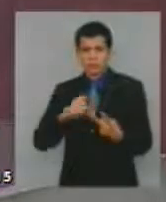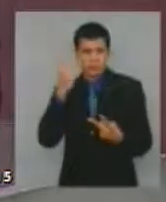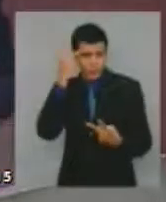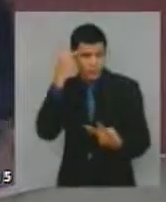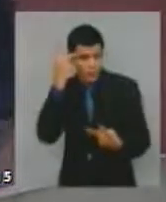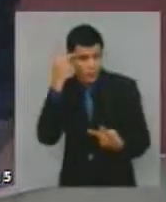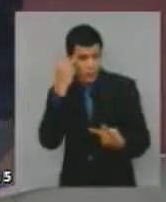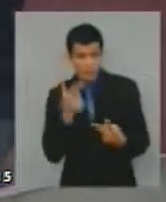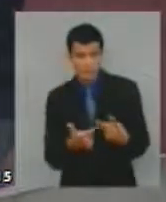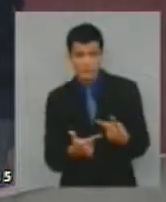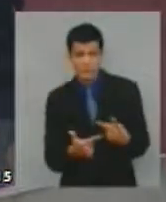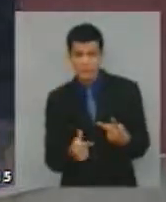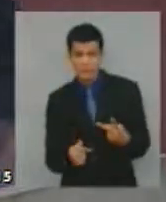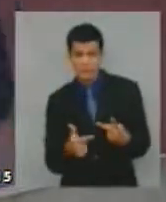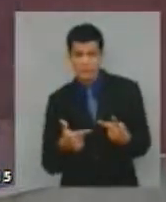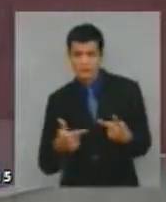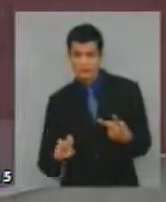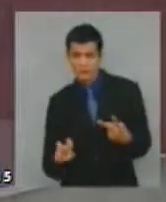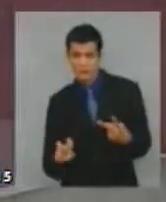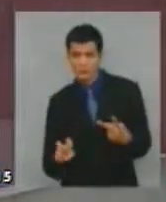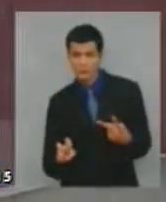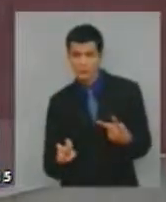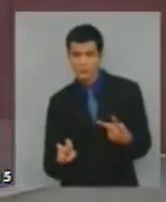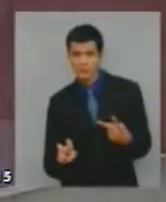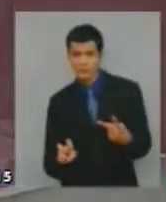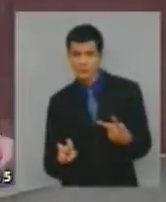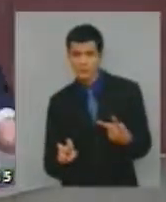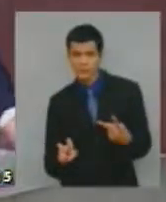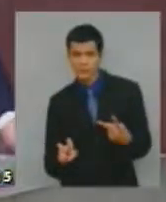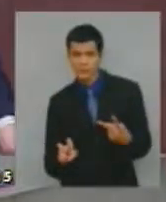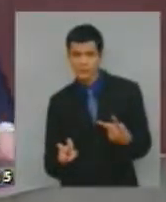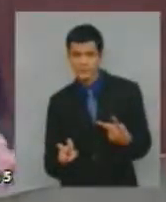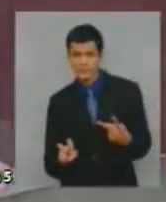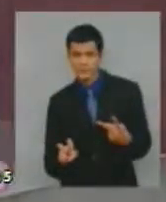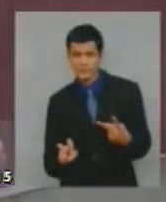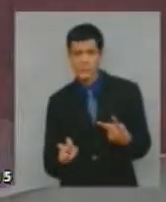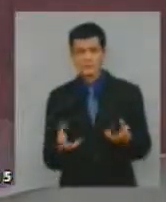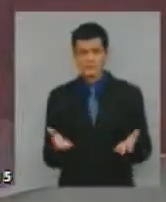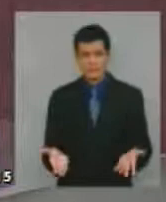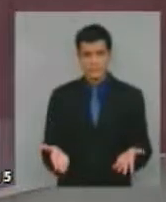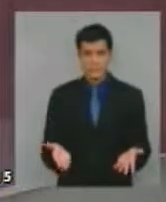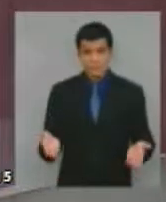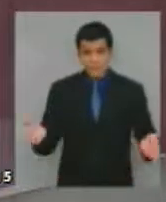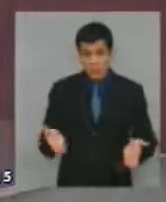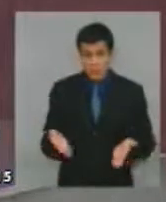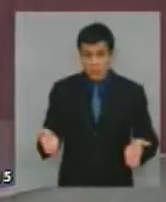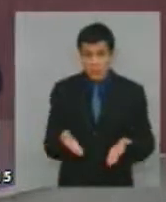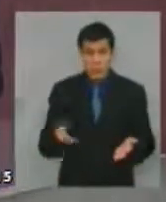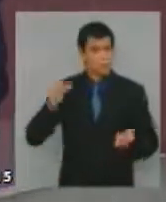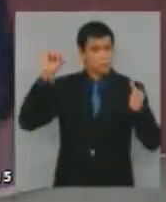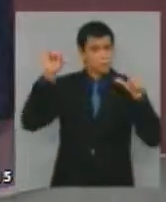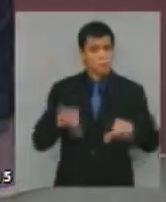Paulo, 25º, por exemplo. Agora, estarrecedora é a situação de Fortaleza.